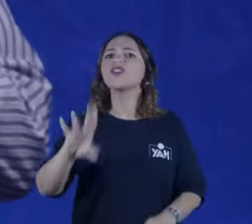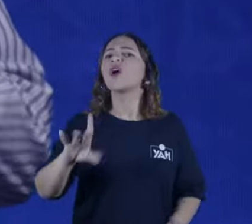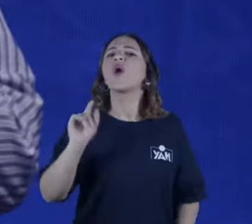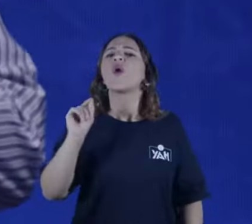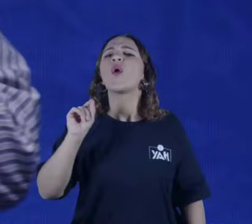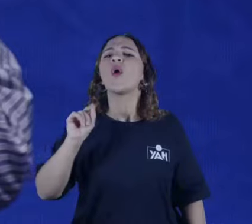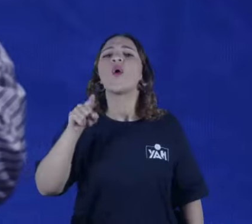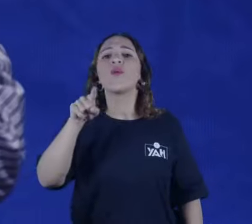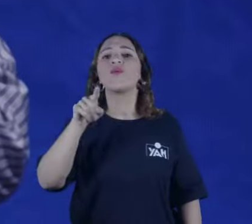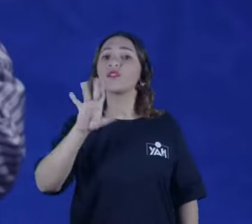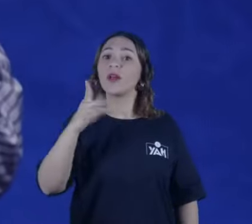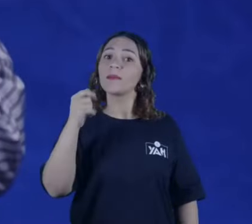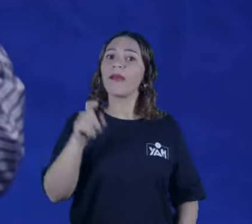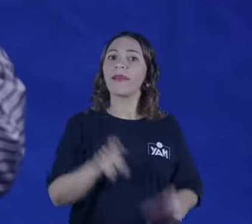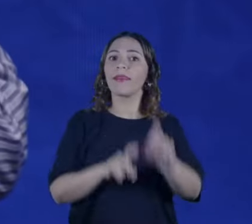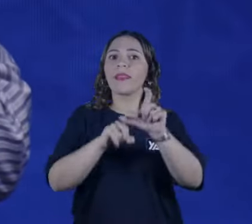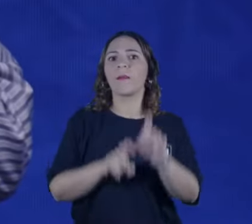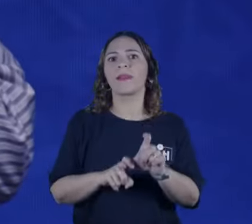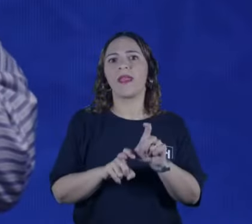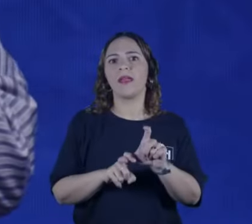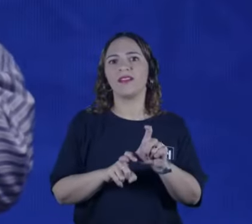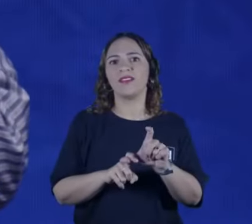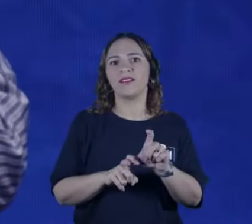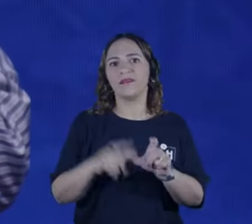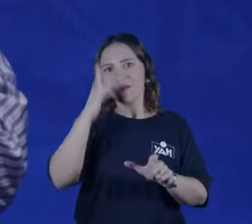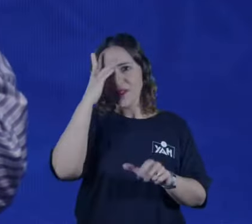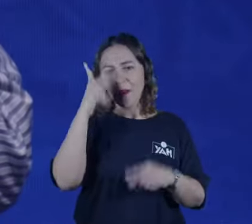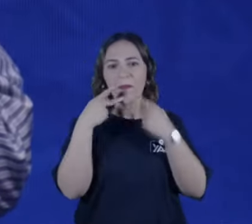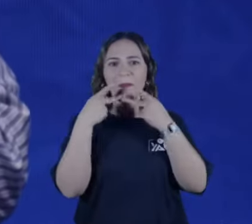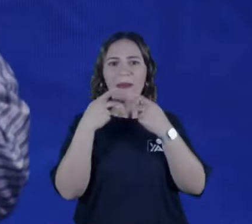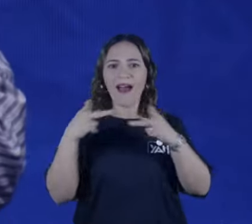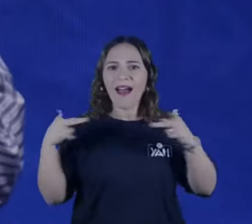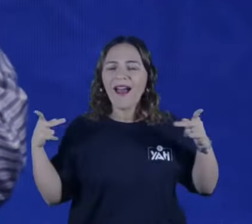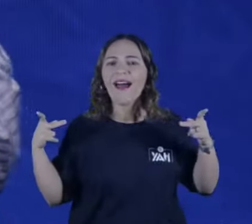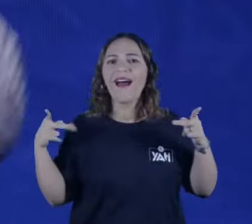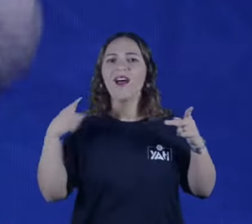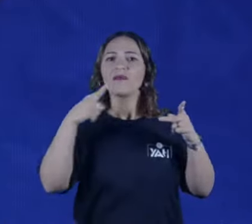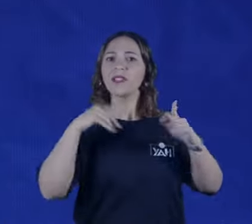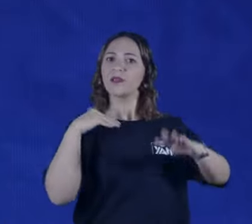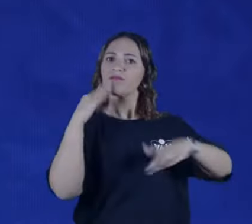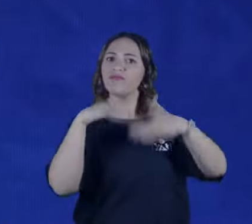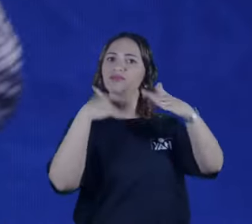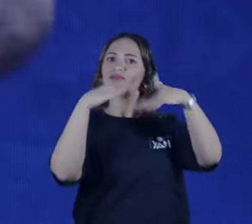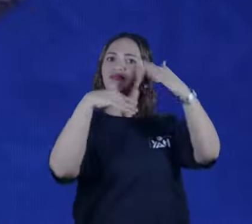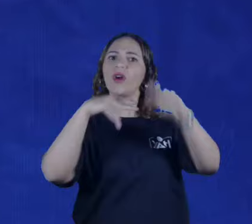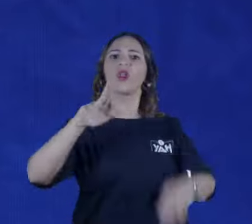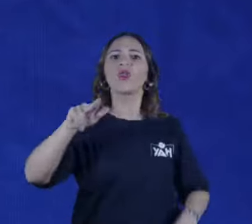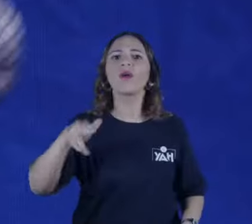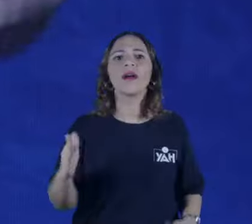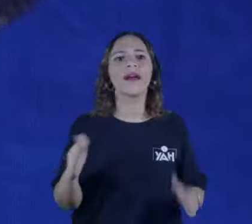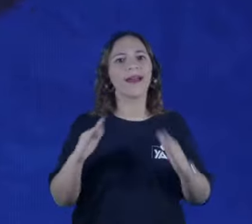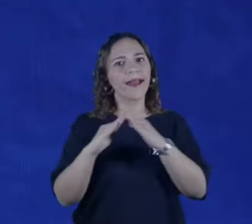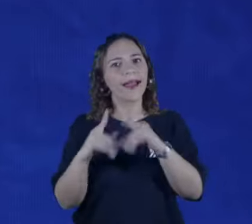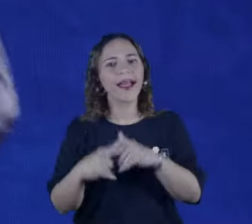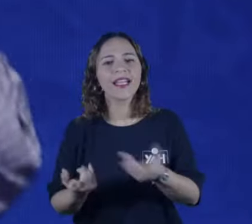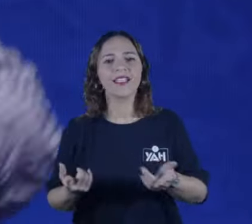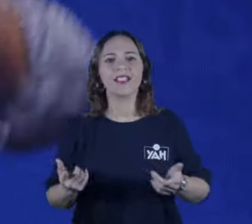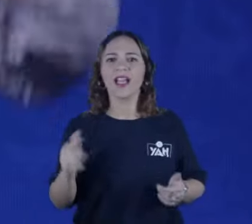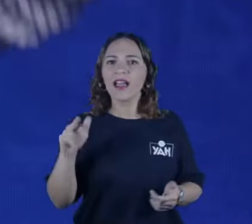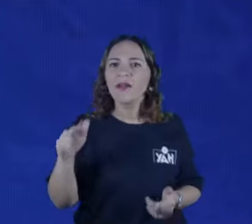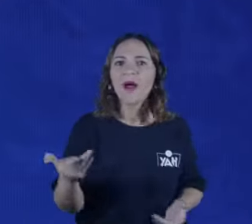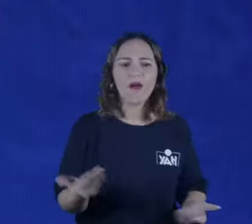que você seja dependente deles e você nunca cresça tendo uma igreja, tendo irmãos,